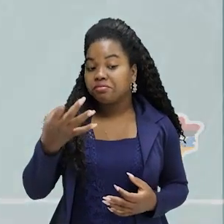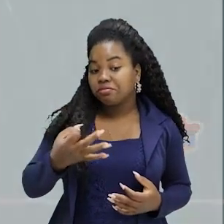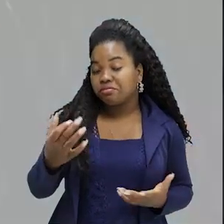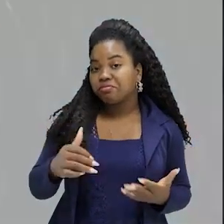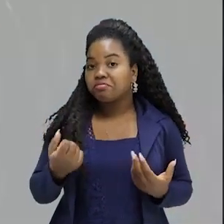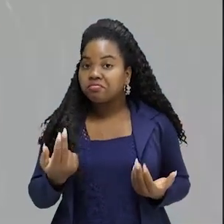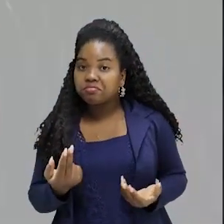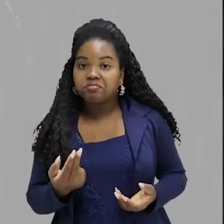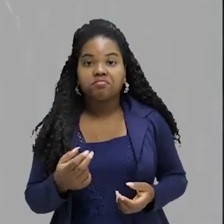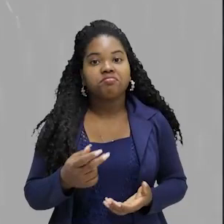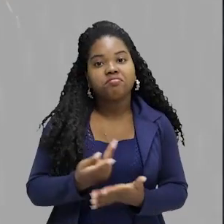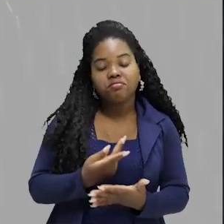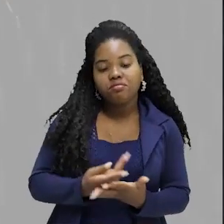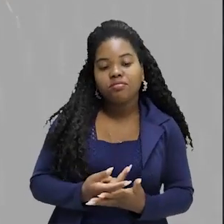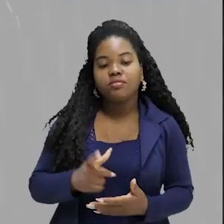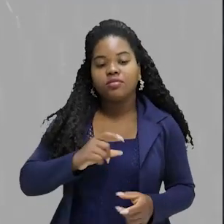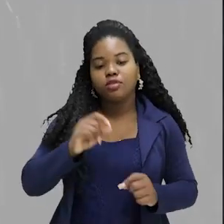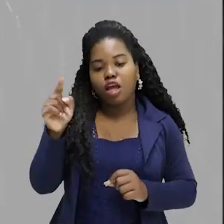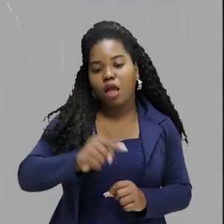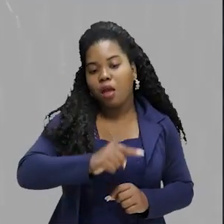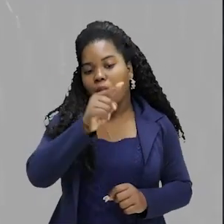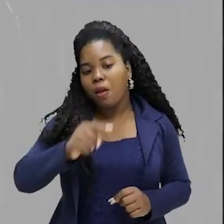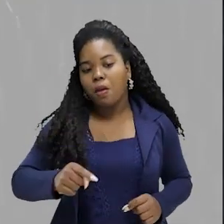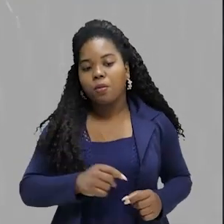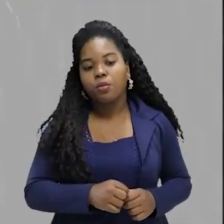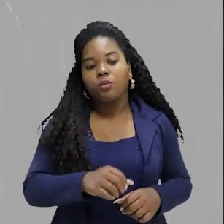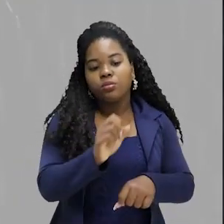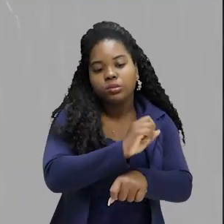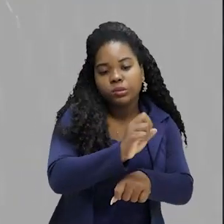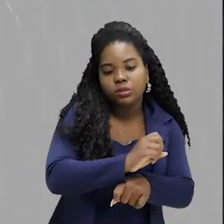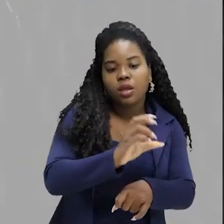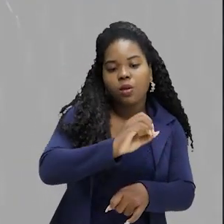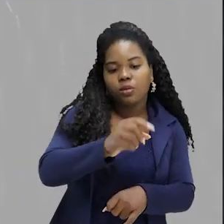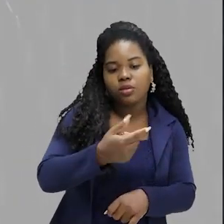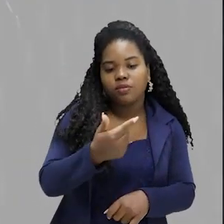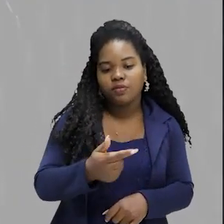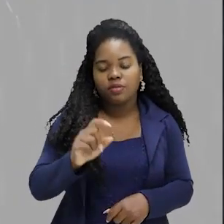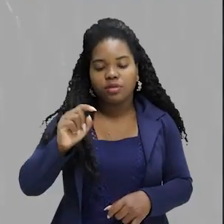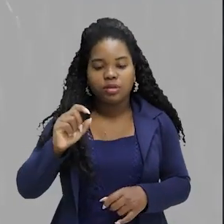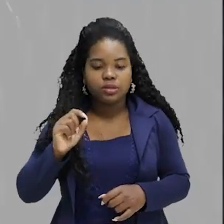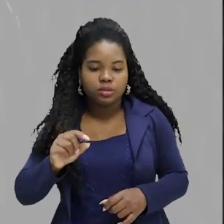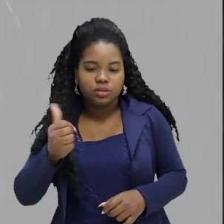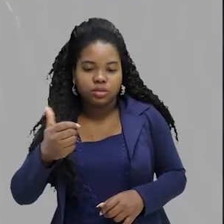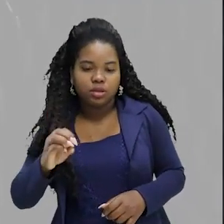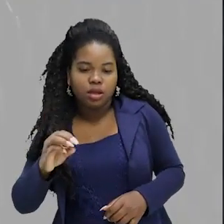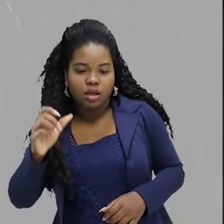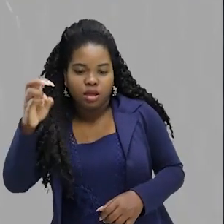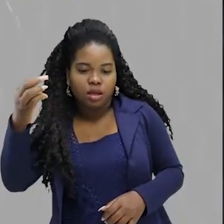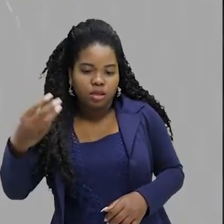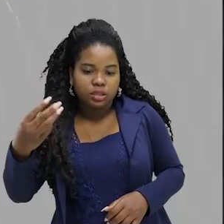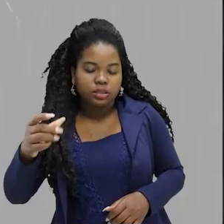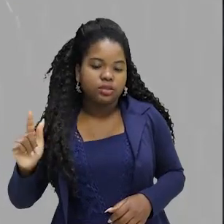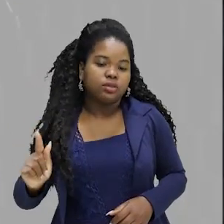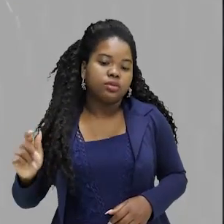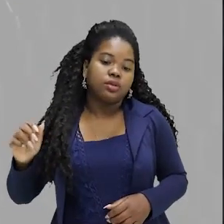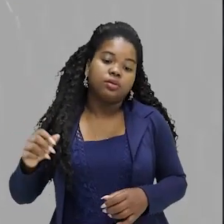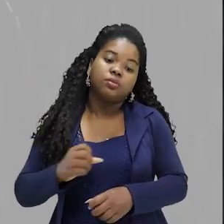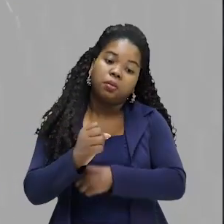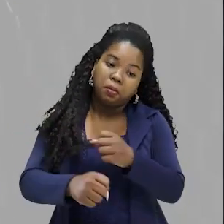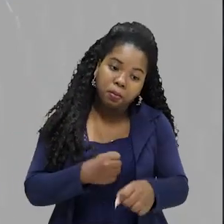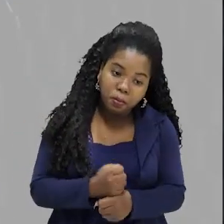correto. Nós montamos uma regra de 3. Um automóvel, 8,2 vezes 10 à terceira gramas por